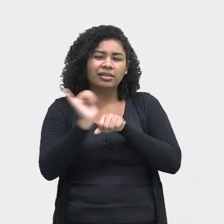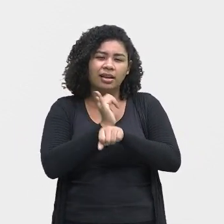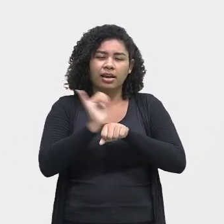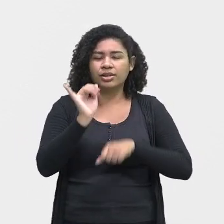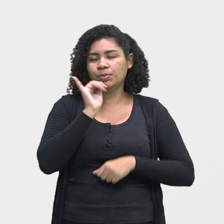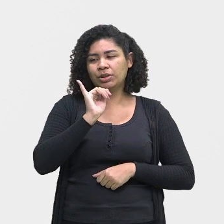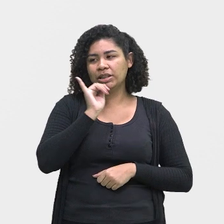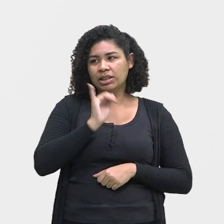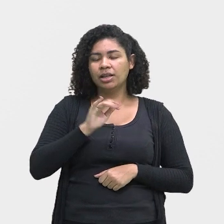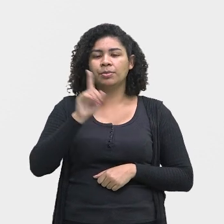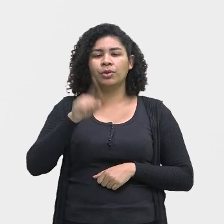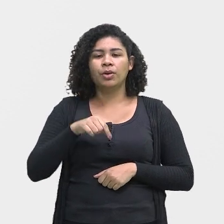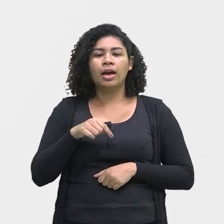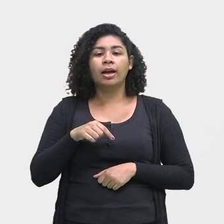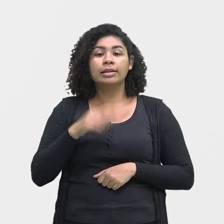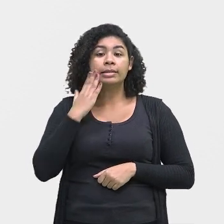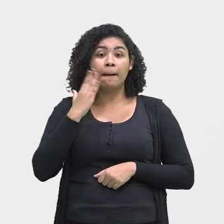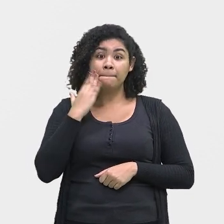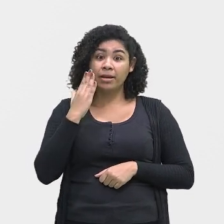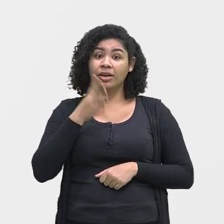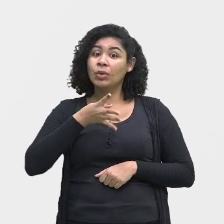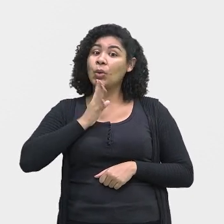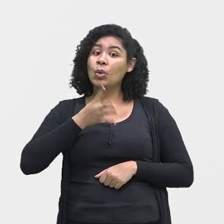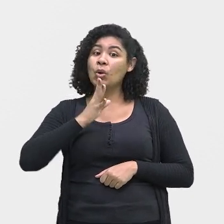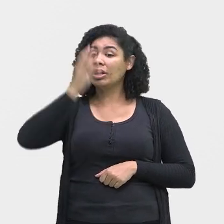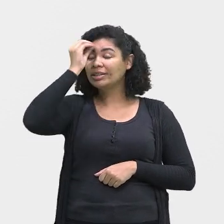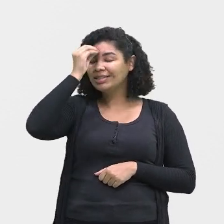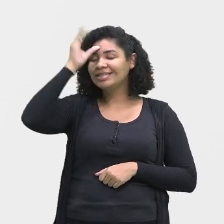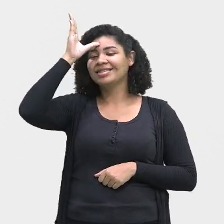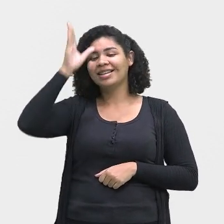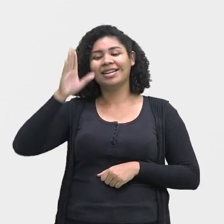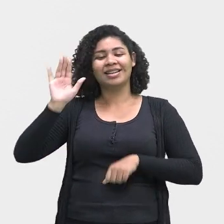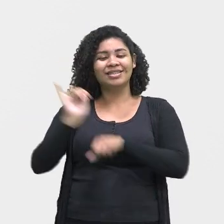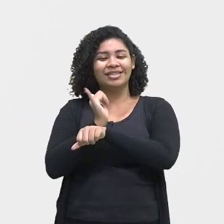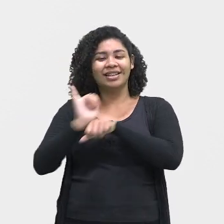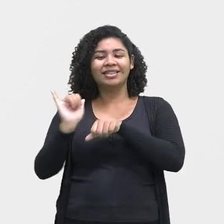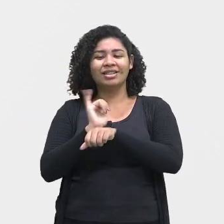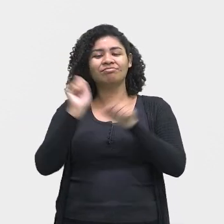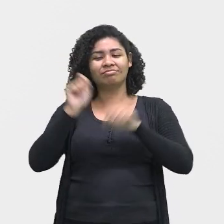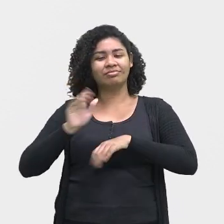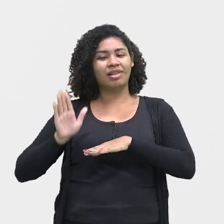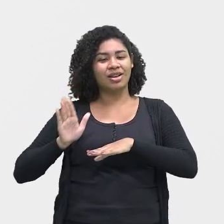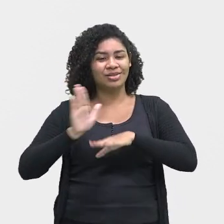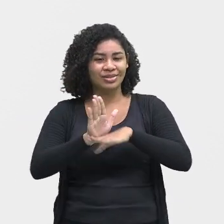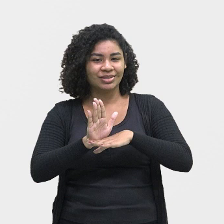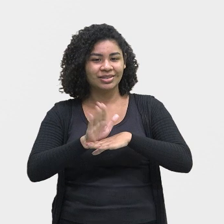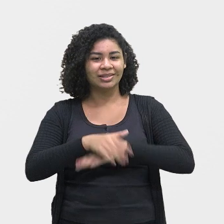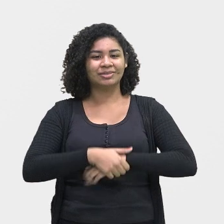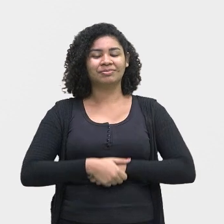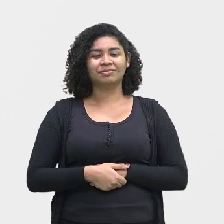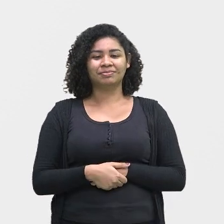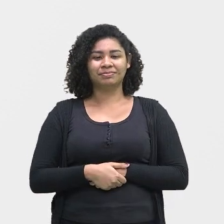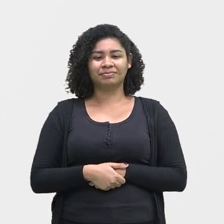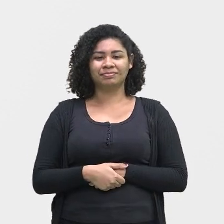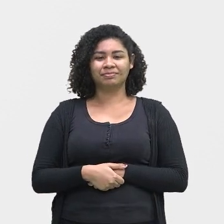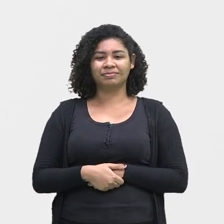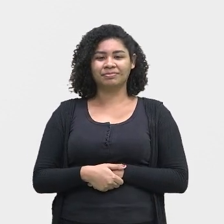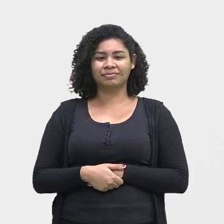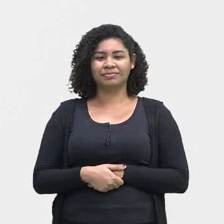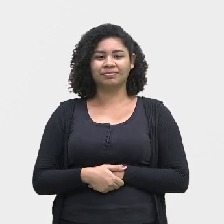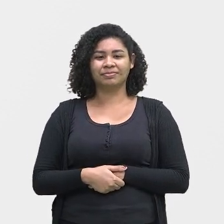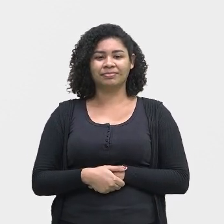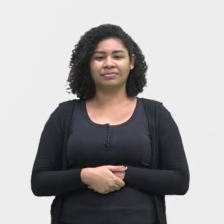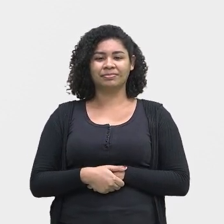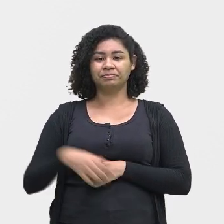exemplo, dominá-las e fazer uso delas vai fortalecer esse processo, tá bom? Próxima dica,